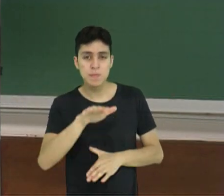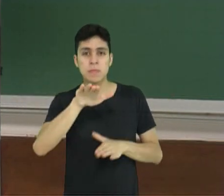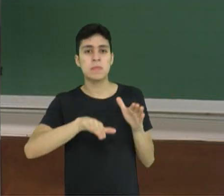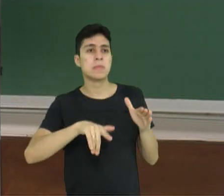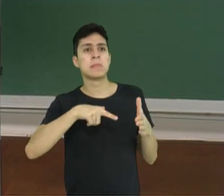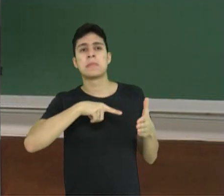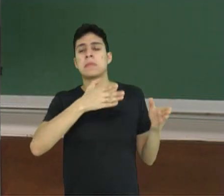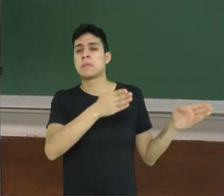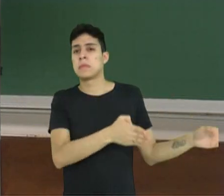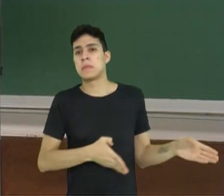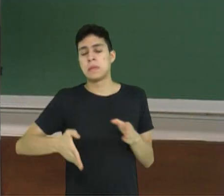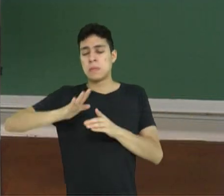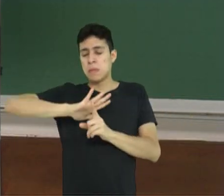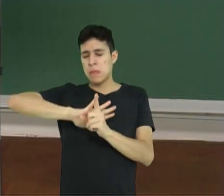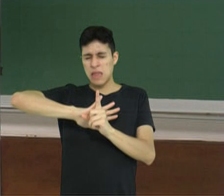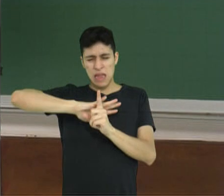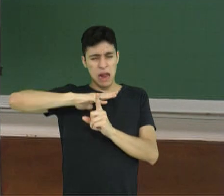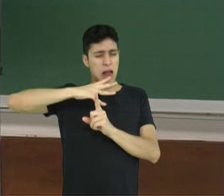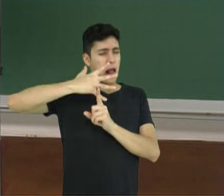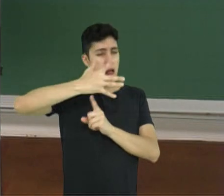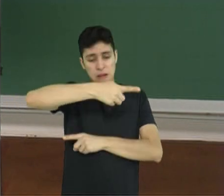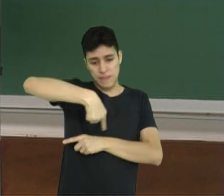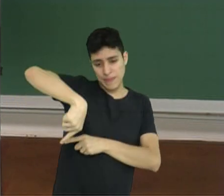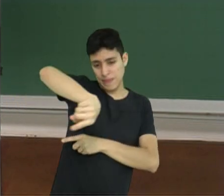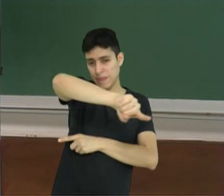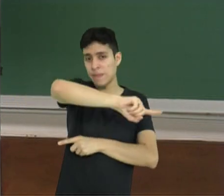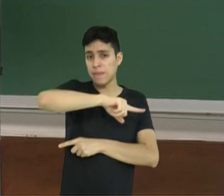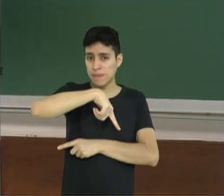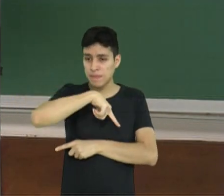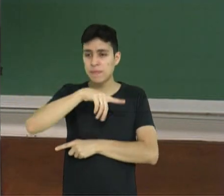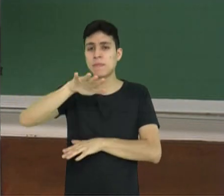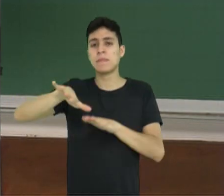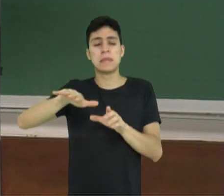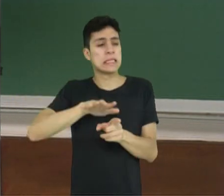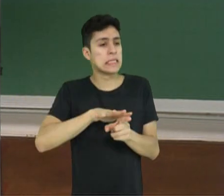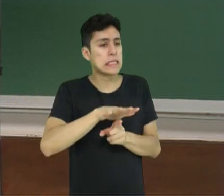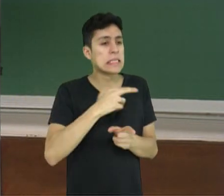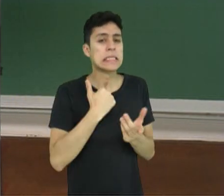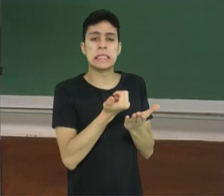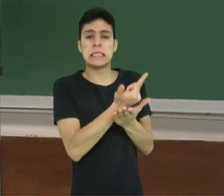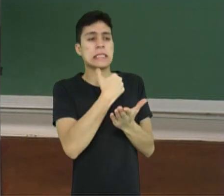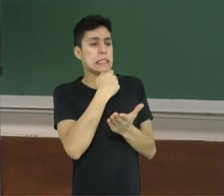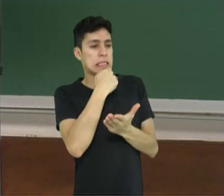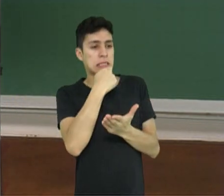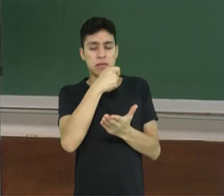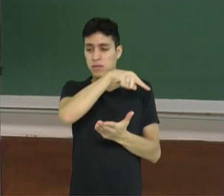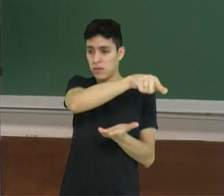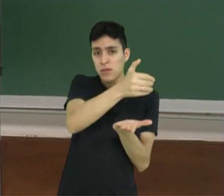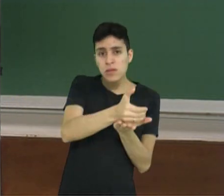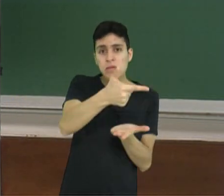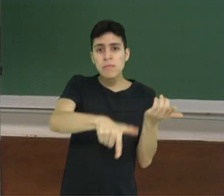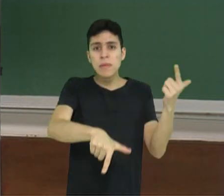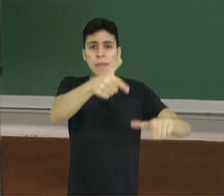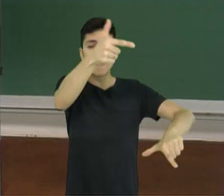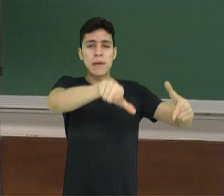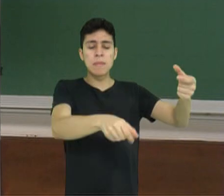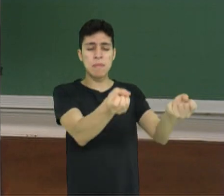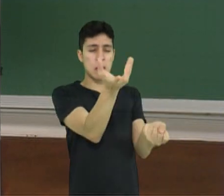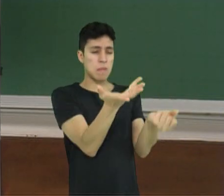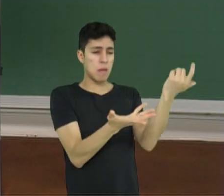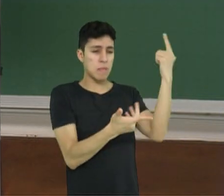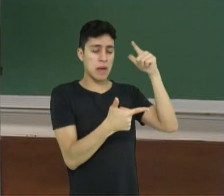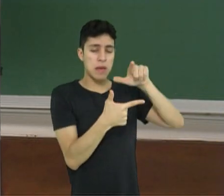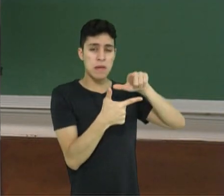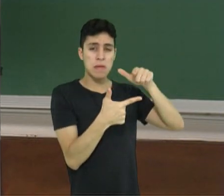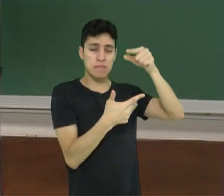de produção, né? Porque a demanda não consegue nem acabar com aquela oferta que a indústria fez. Né? Isso também tem outra